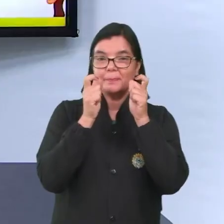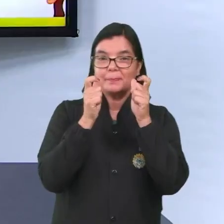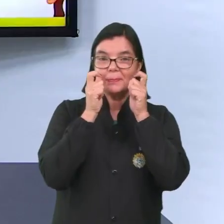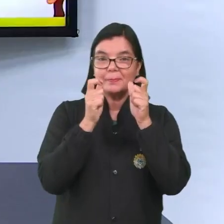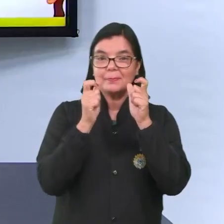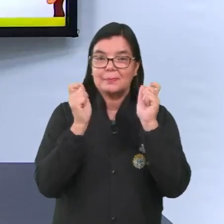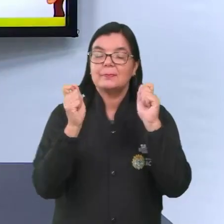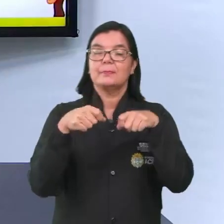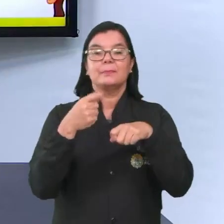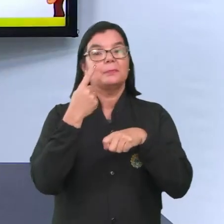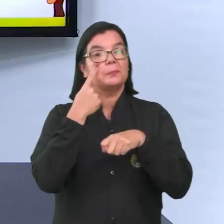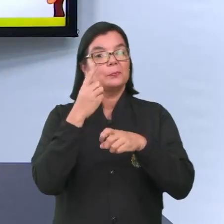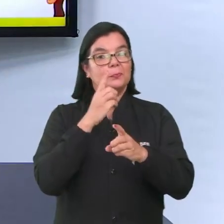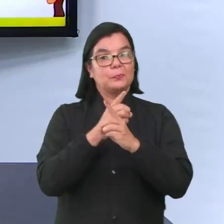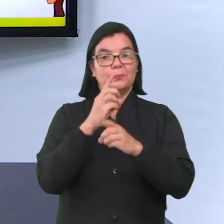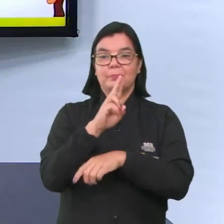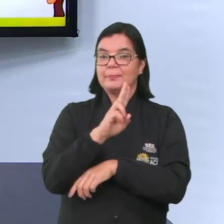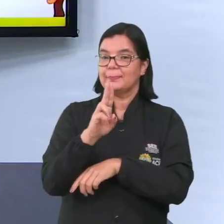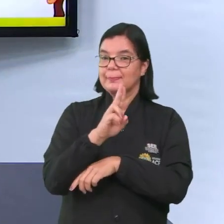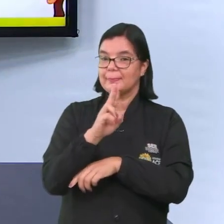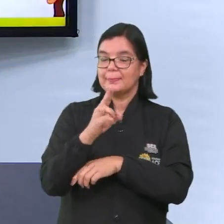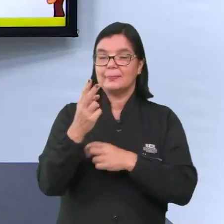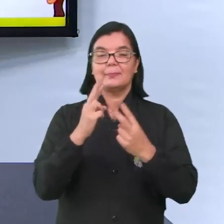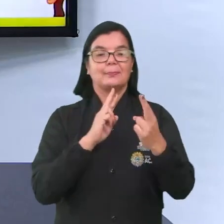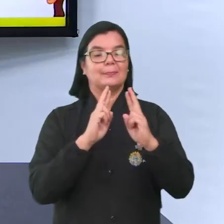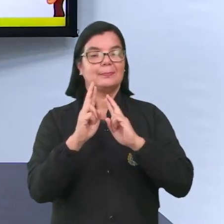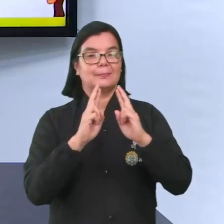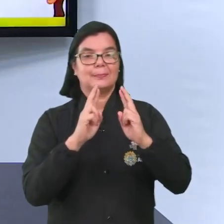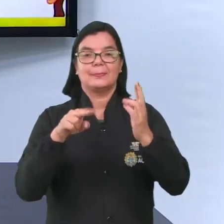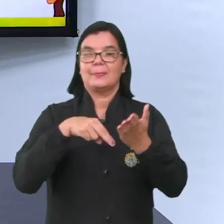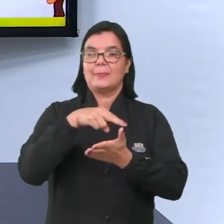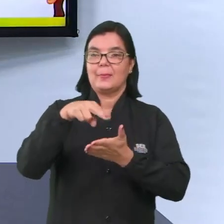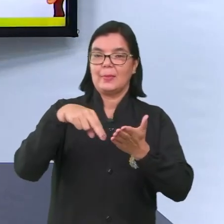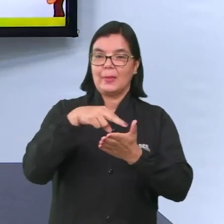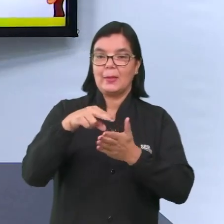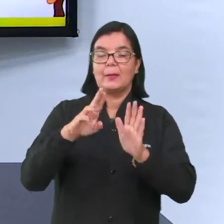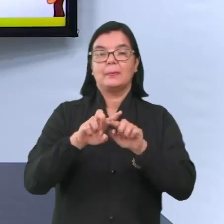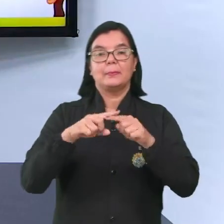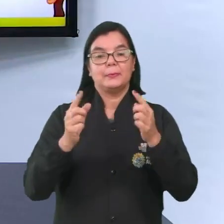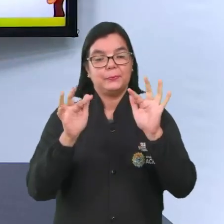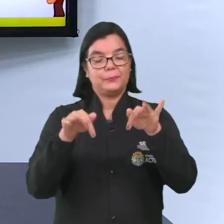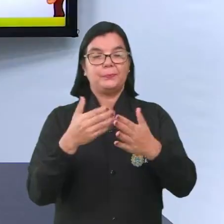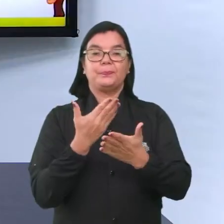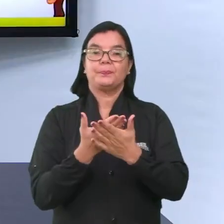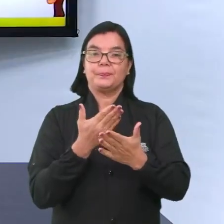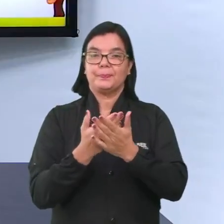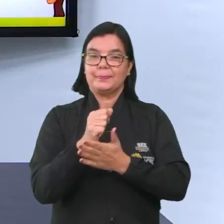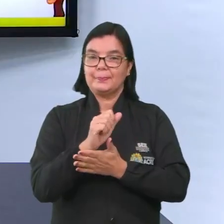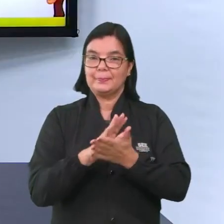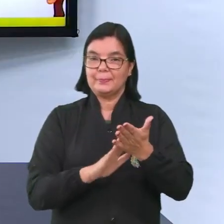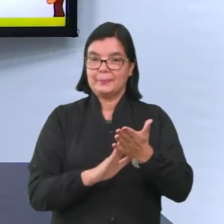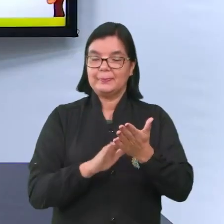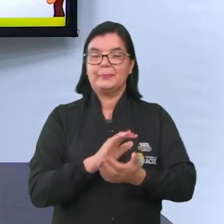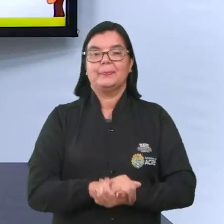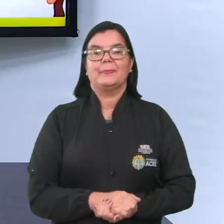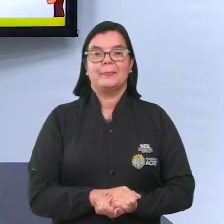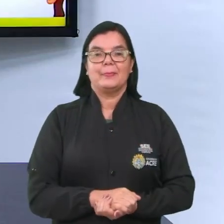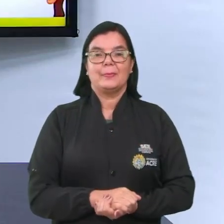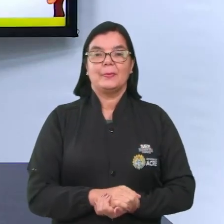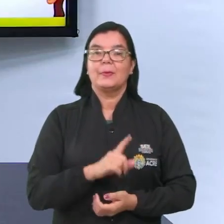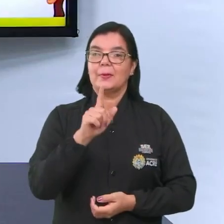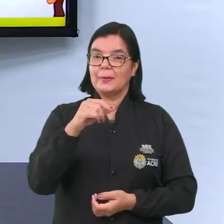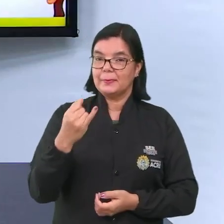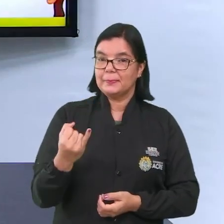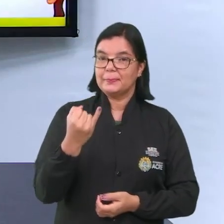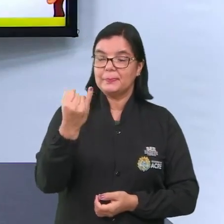para poder identificar o nome, fazer essa relação com a dança, porque ao final da nossa aula a gente tem uma atividade. E é